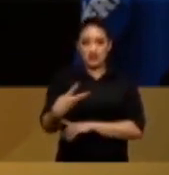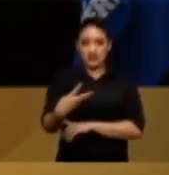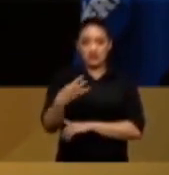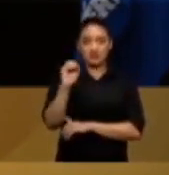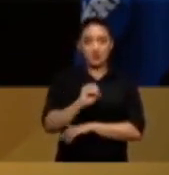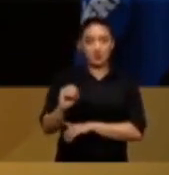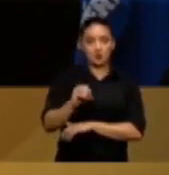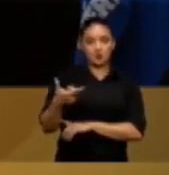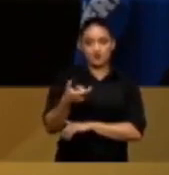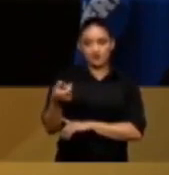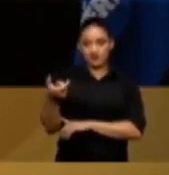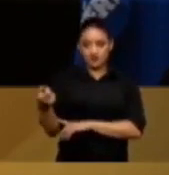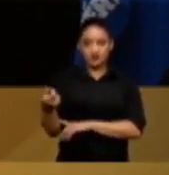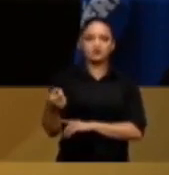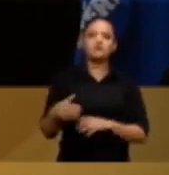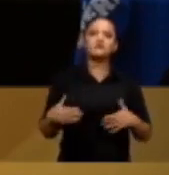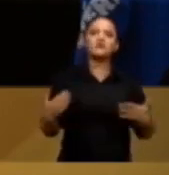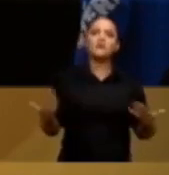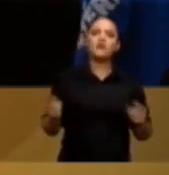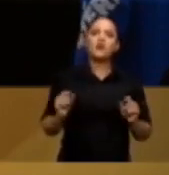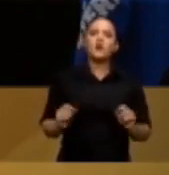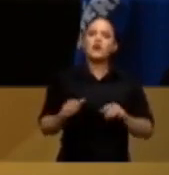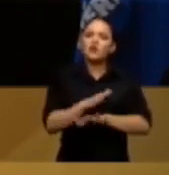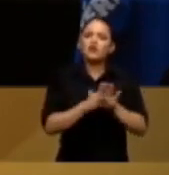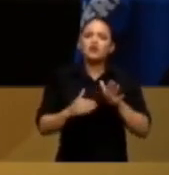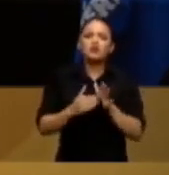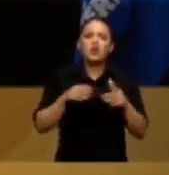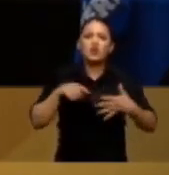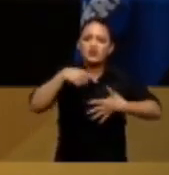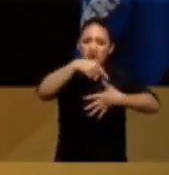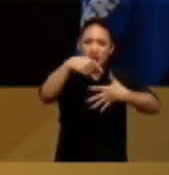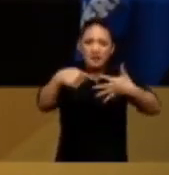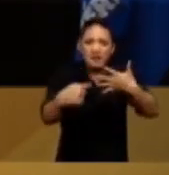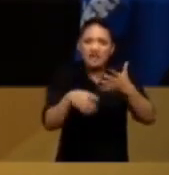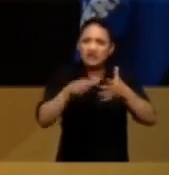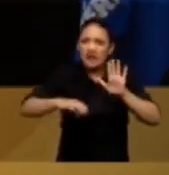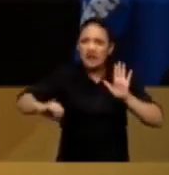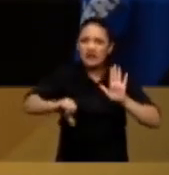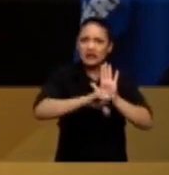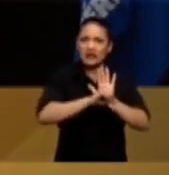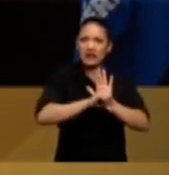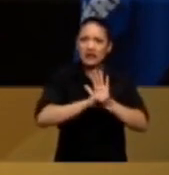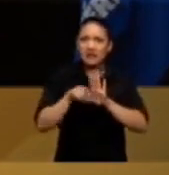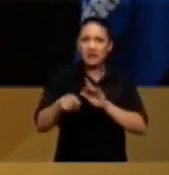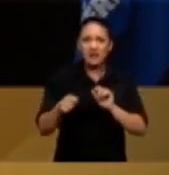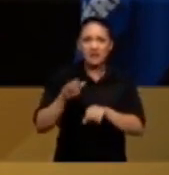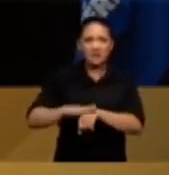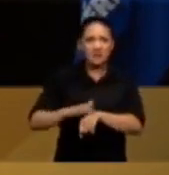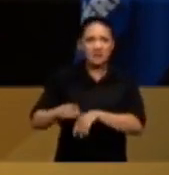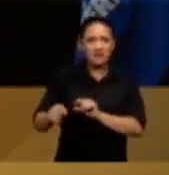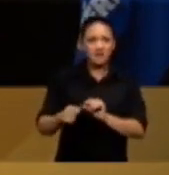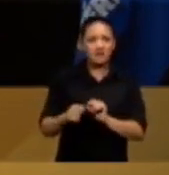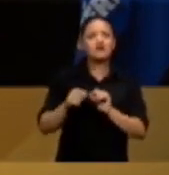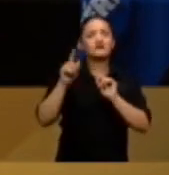13/10/2020. Os indícios de autoria e materialidade dos crimes perpetrados que integram a